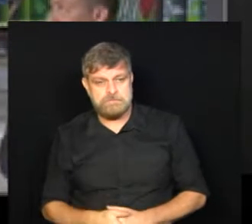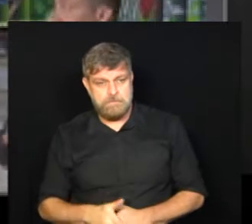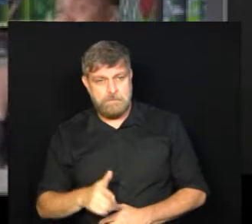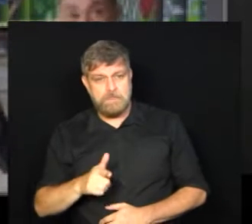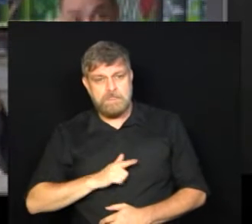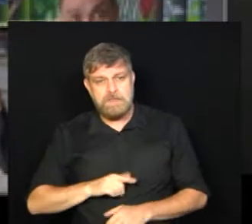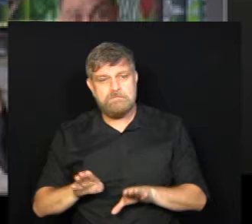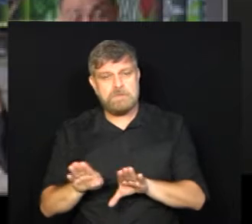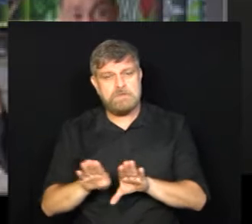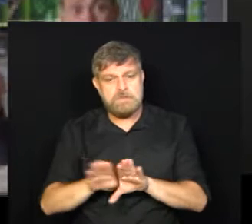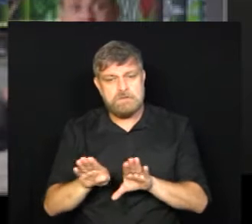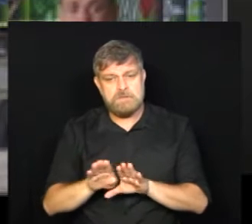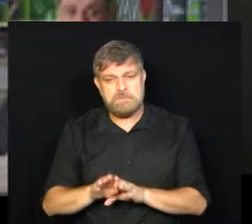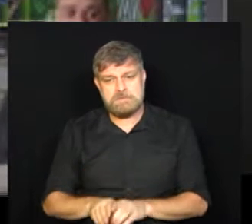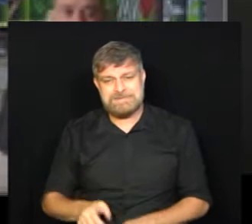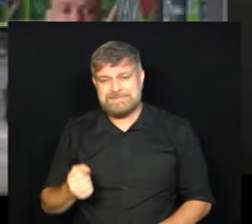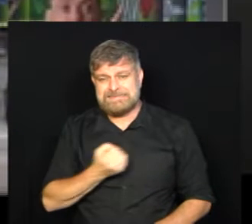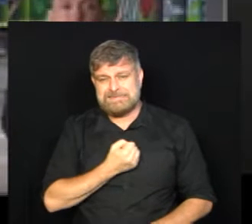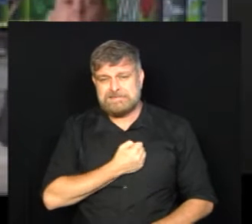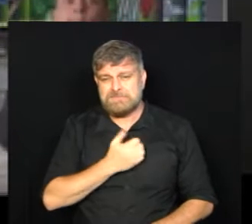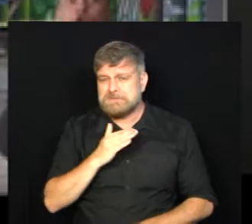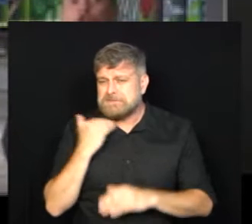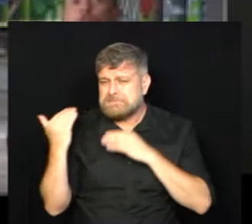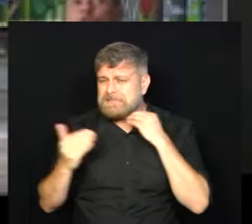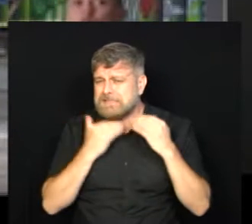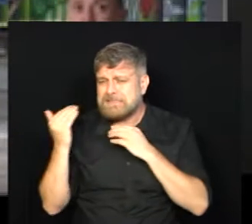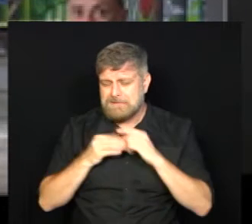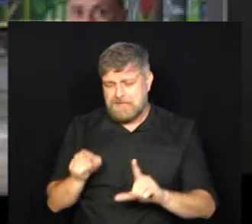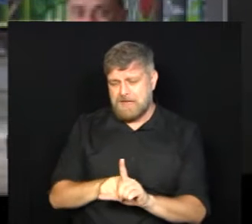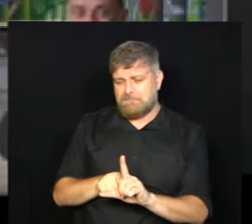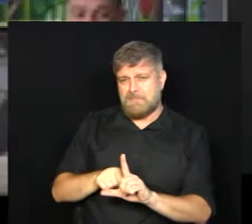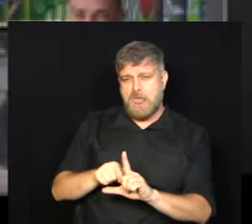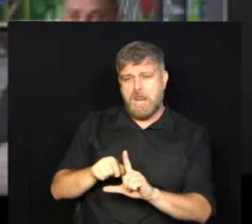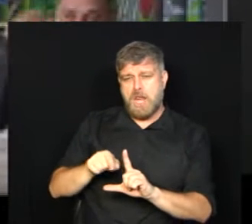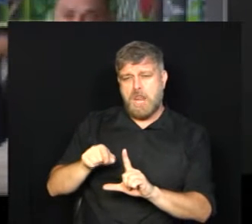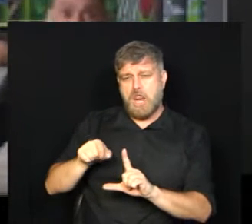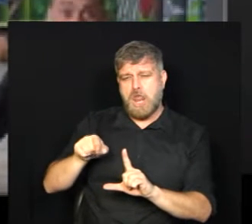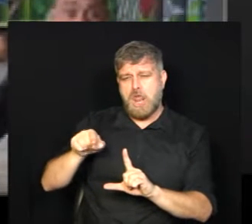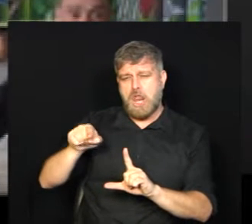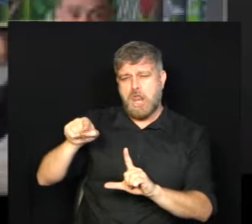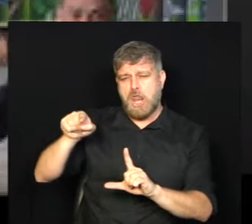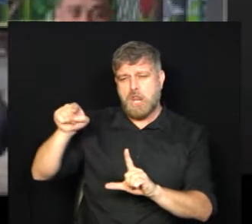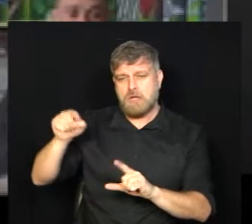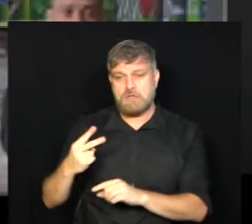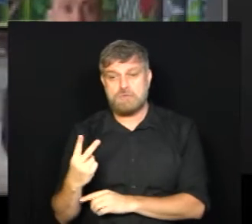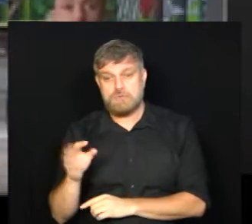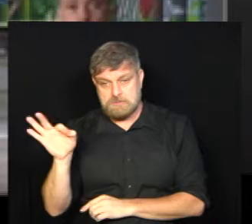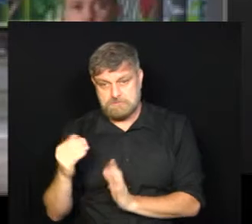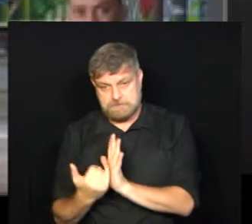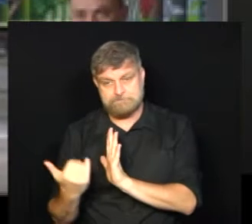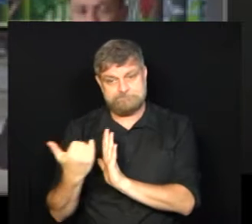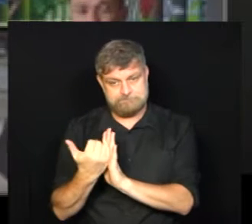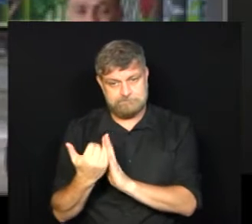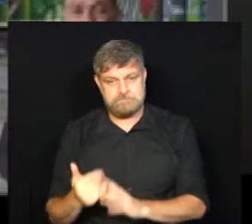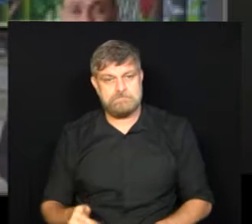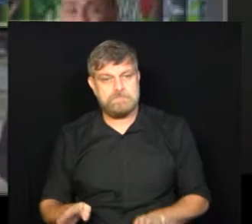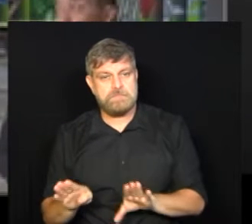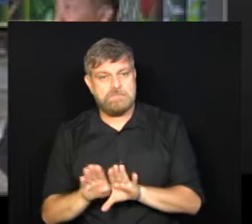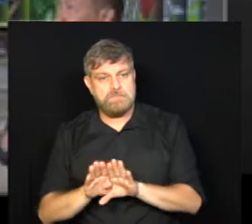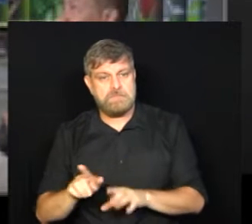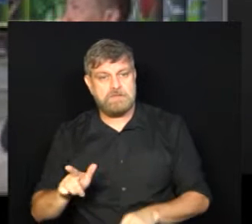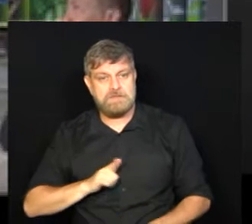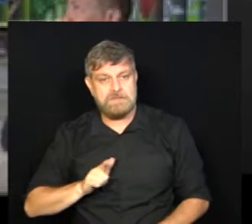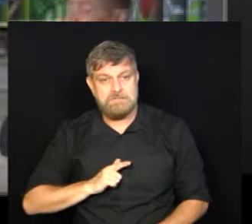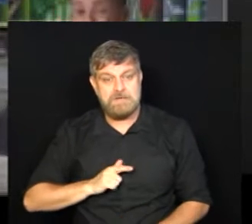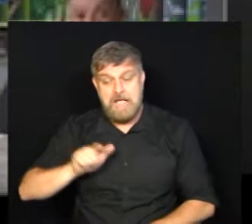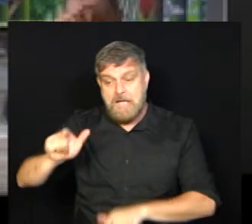Tivemos um incremento dos números de óbitos em relação à semana anterior, de 2%, próximo, e as